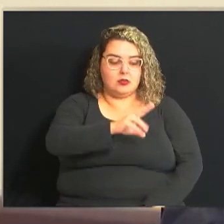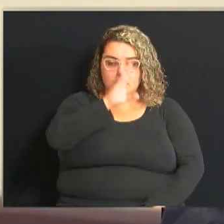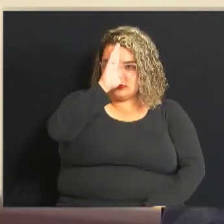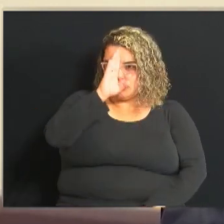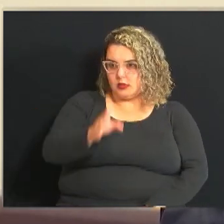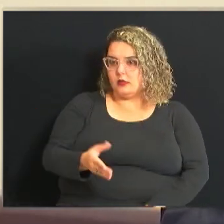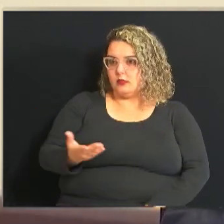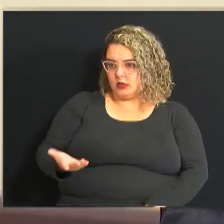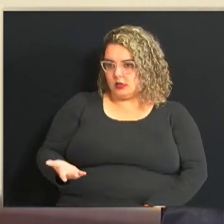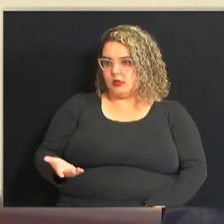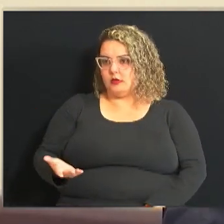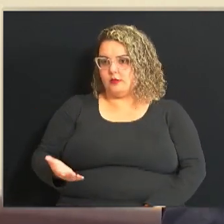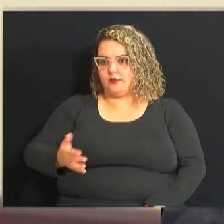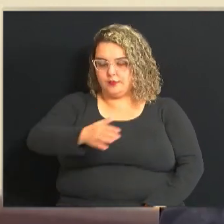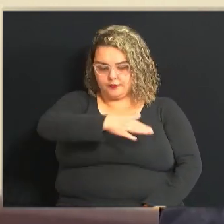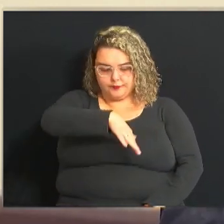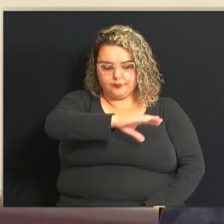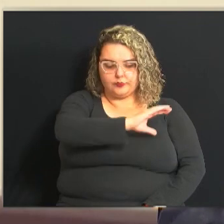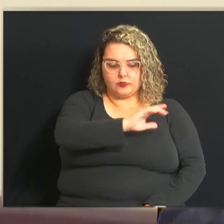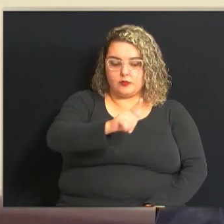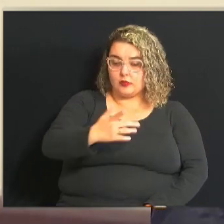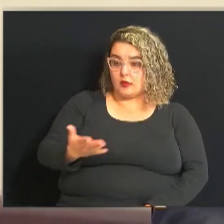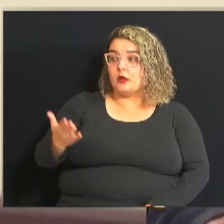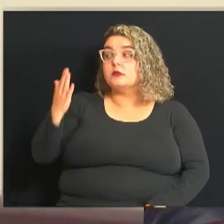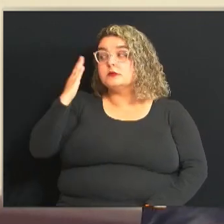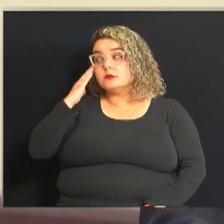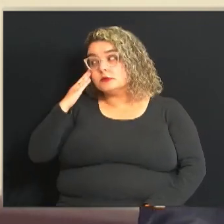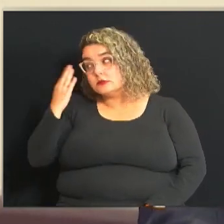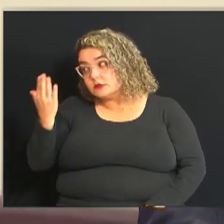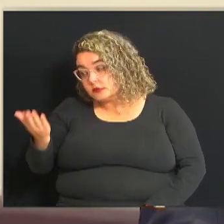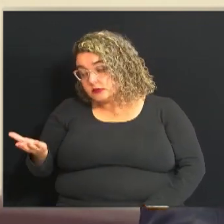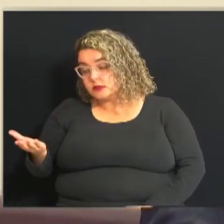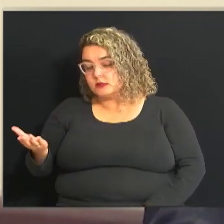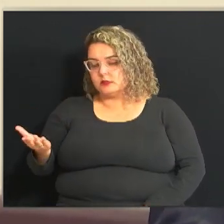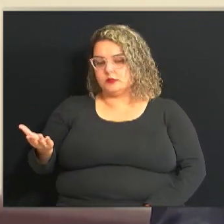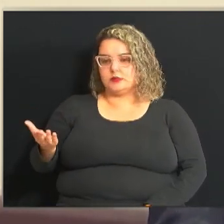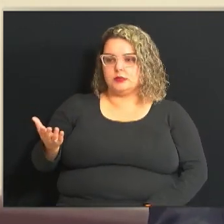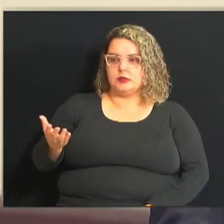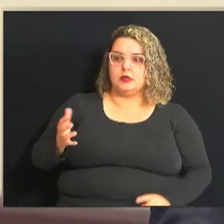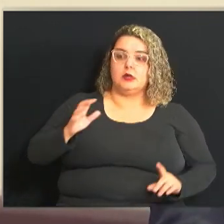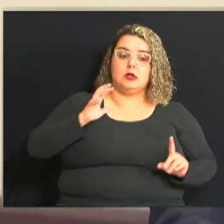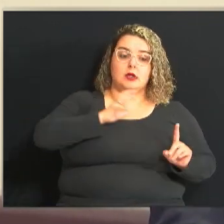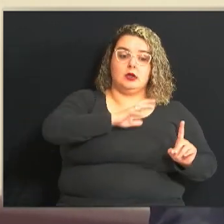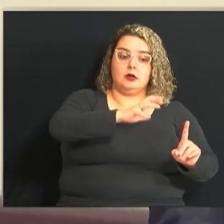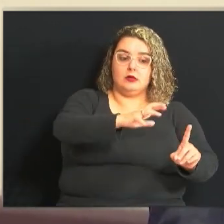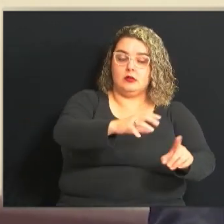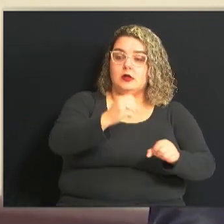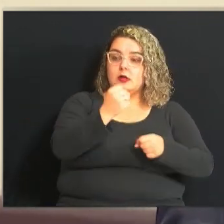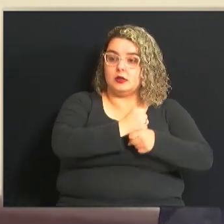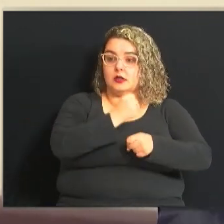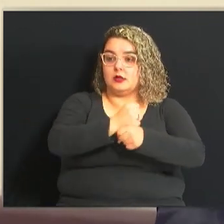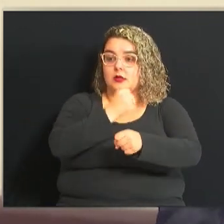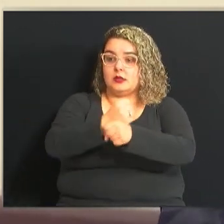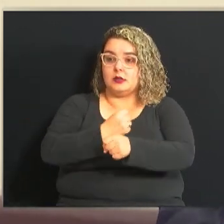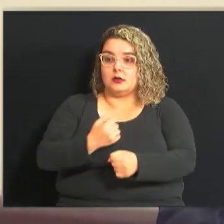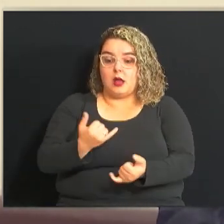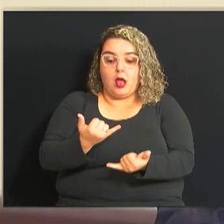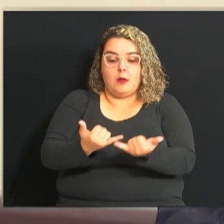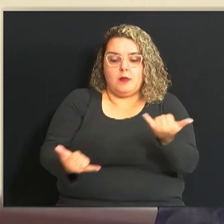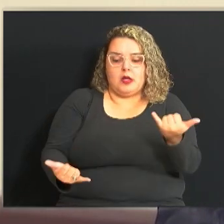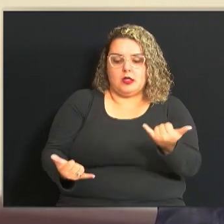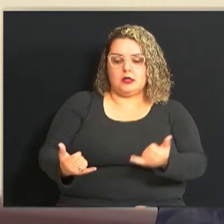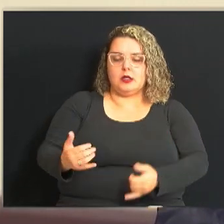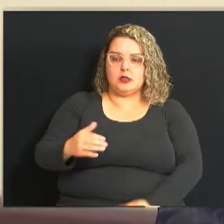principalmente, ali na região do Campo Grande, você sabe que a interferência desta obra na metade da cidade, que essas